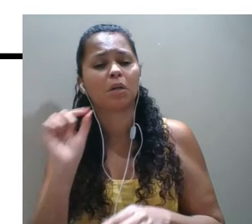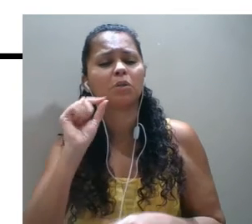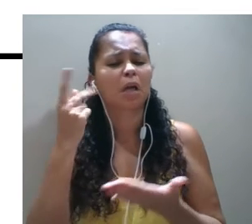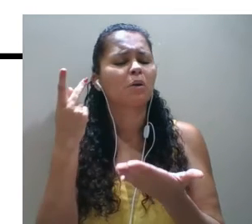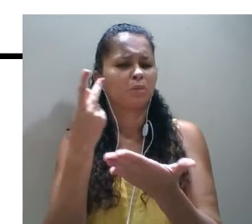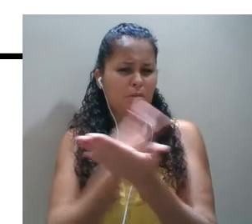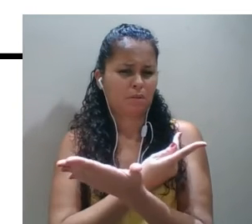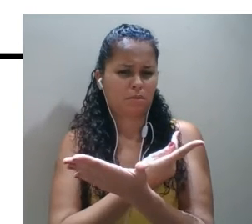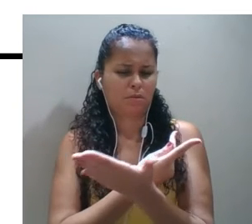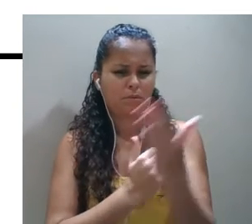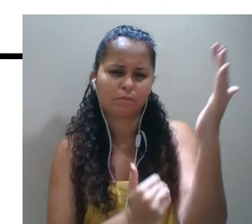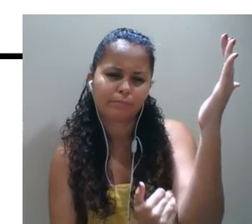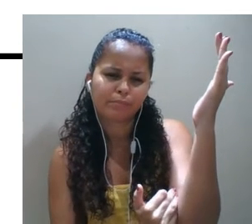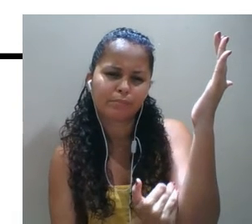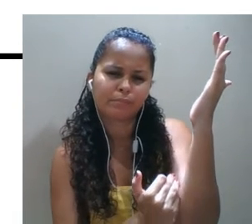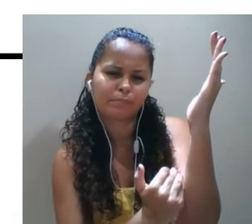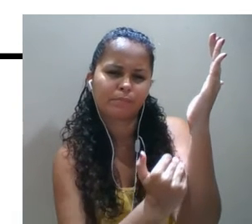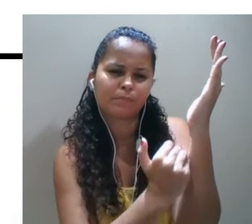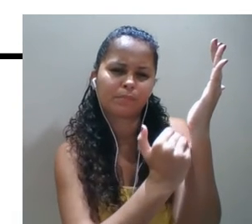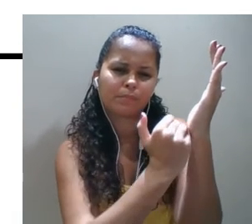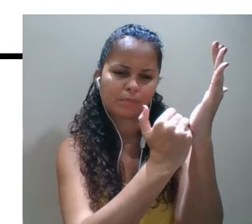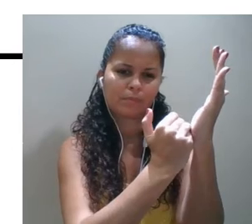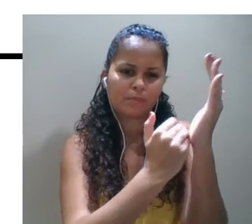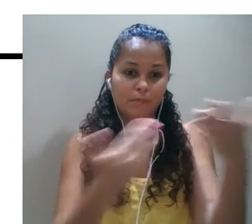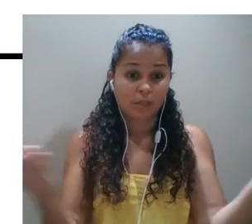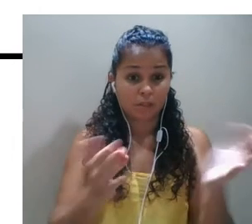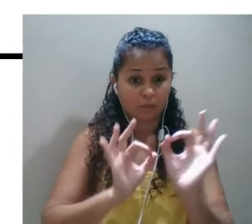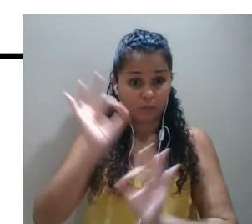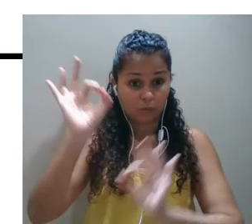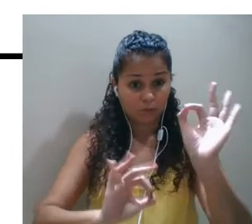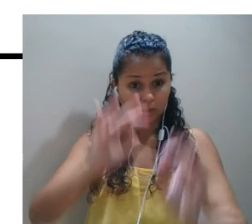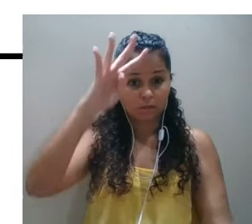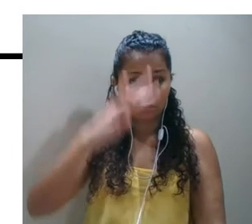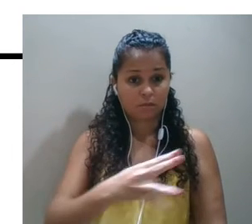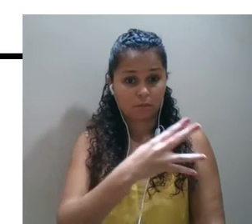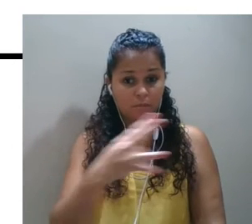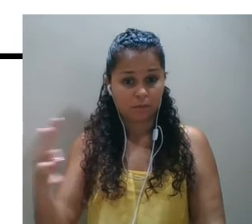que acontece então no final das contas? Então vamos organizar aqui a nossa tabelinha.